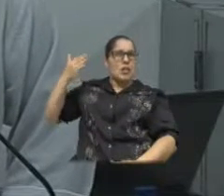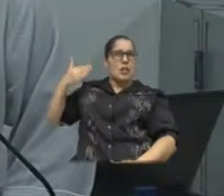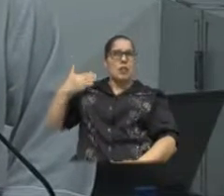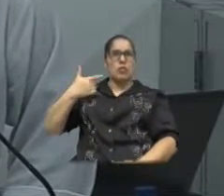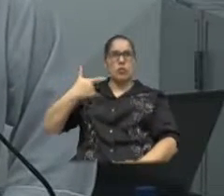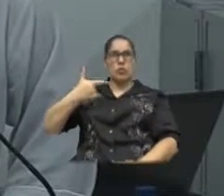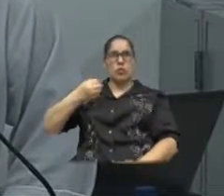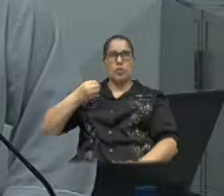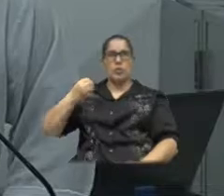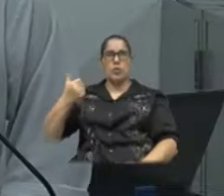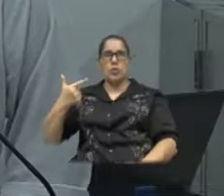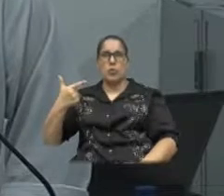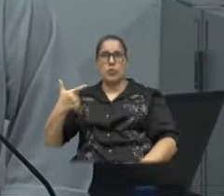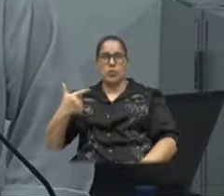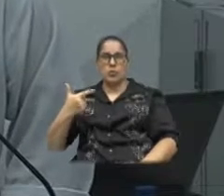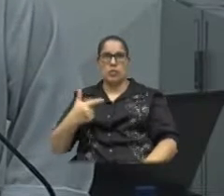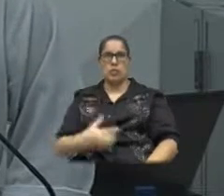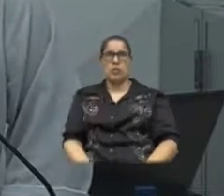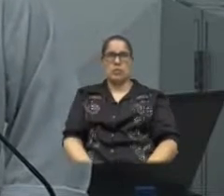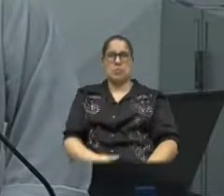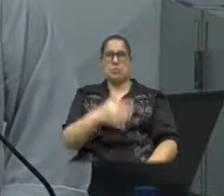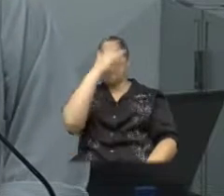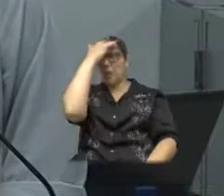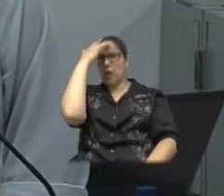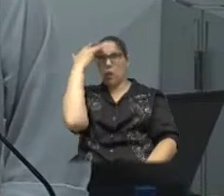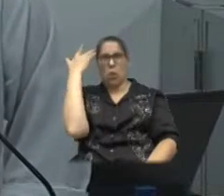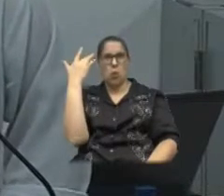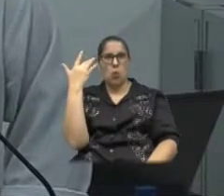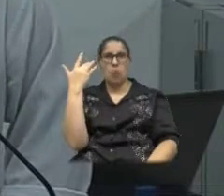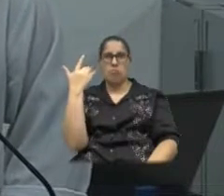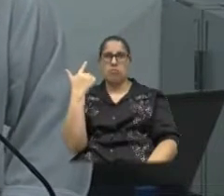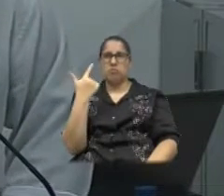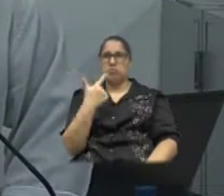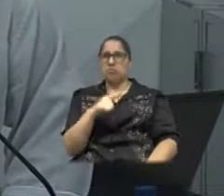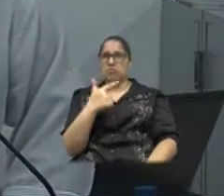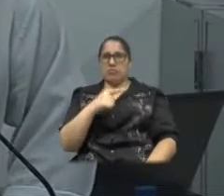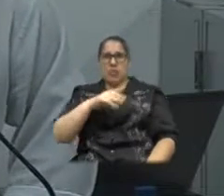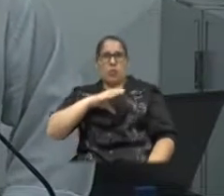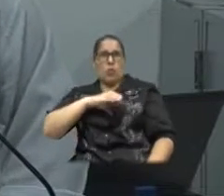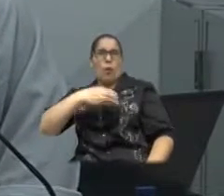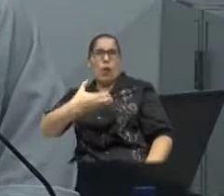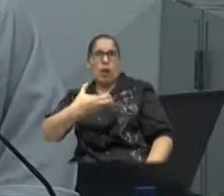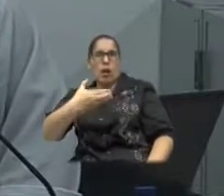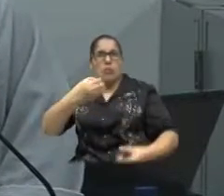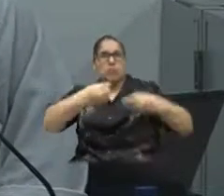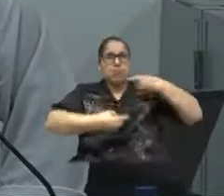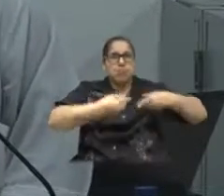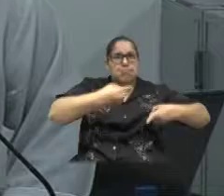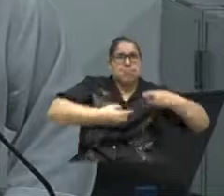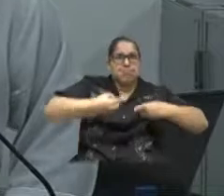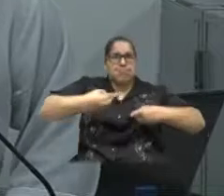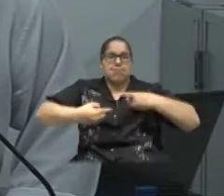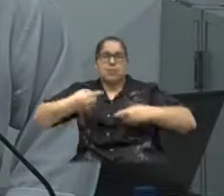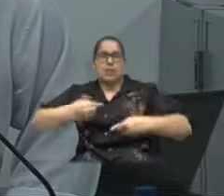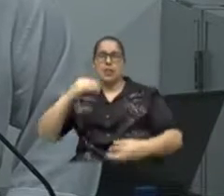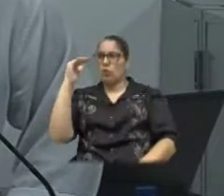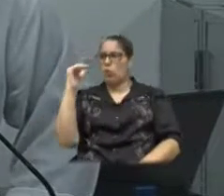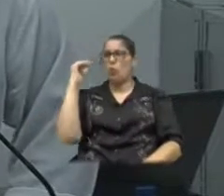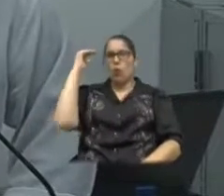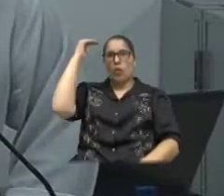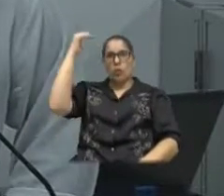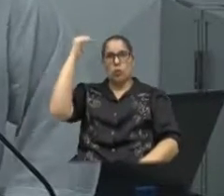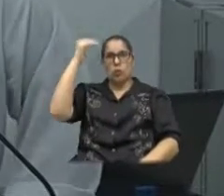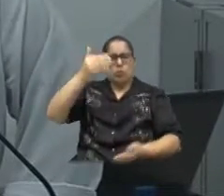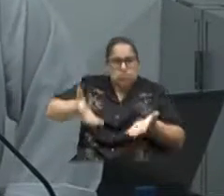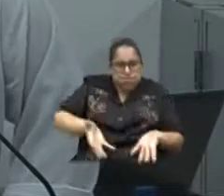crianças. São os covardes, não tem coragem de debater com a gente, vai infiltrar nas crianças. São